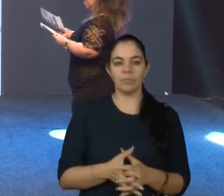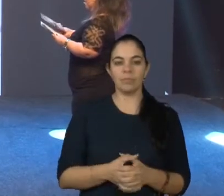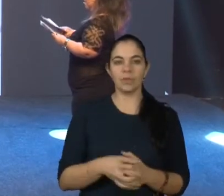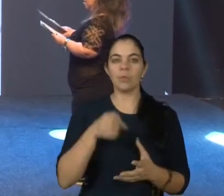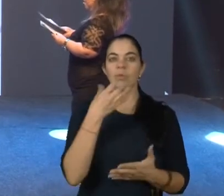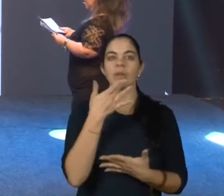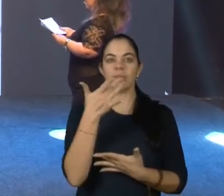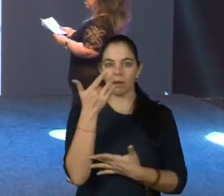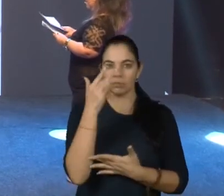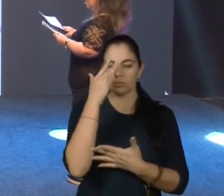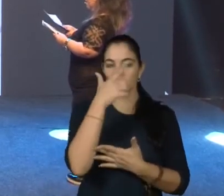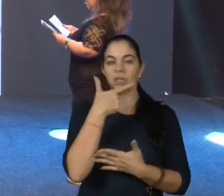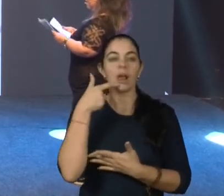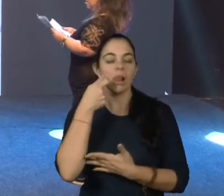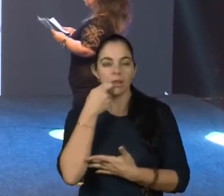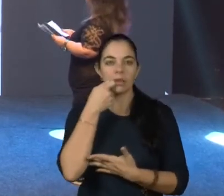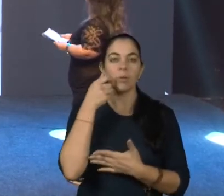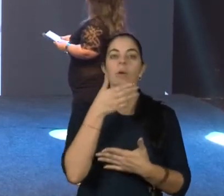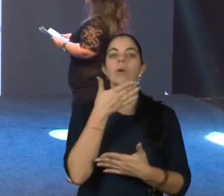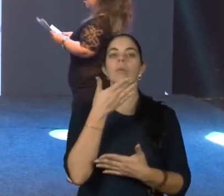Boa tarde, Alex.